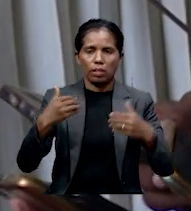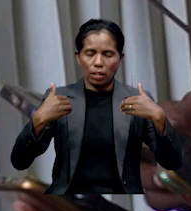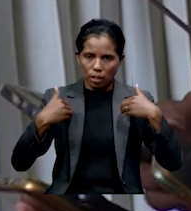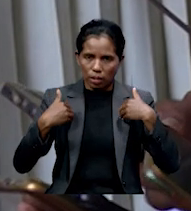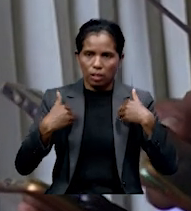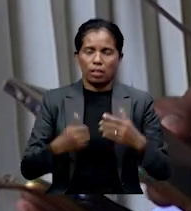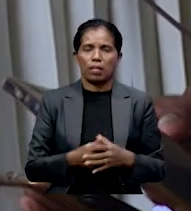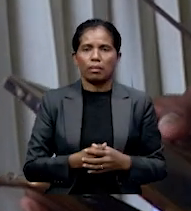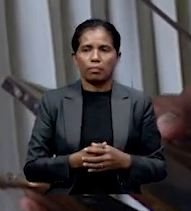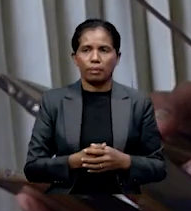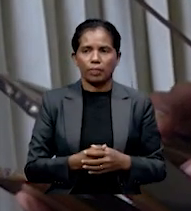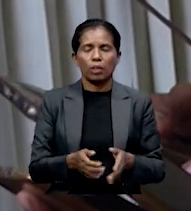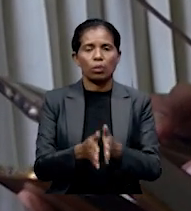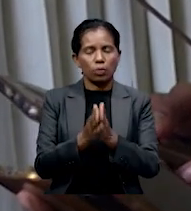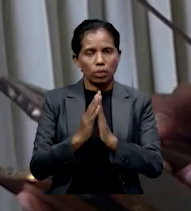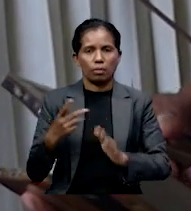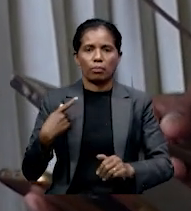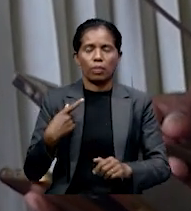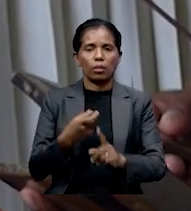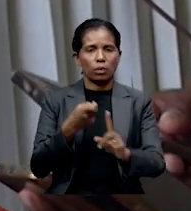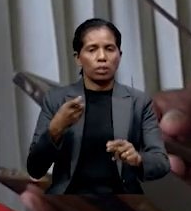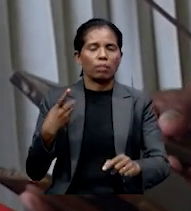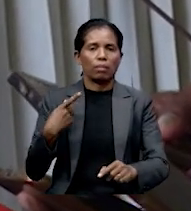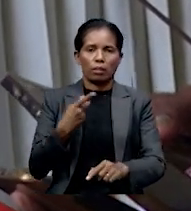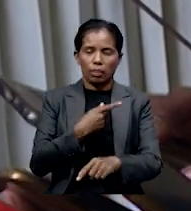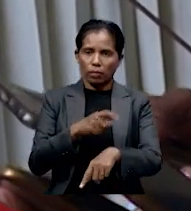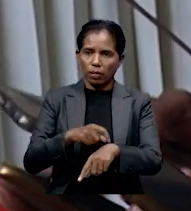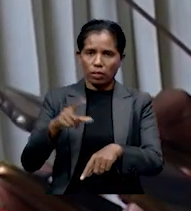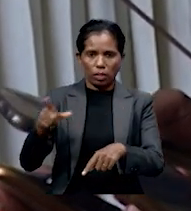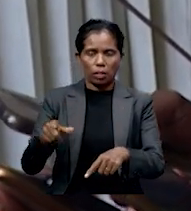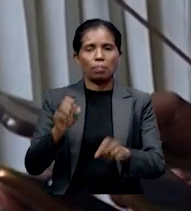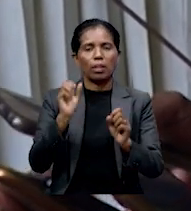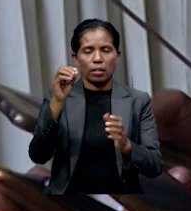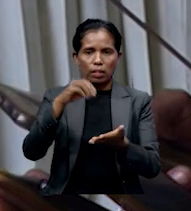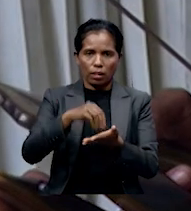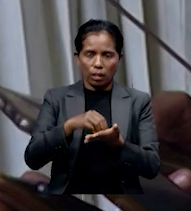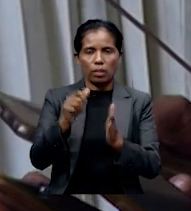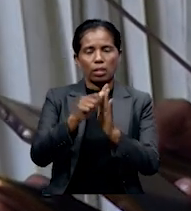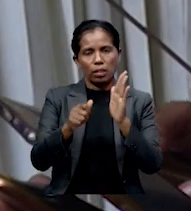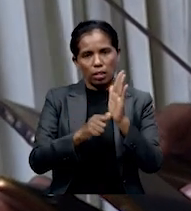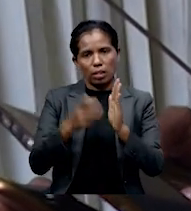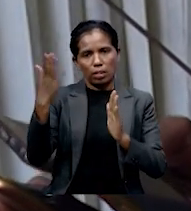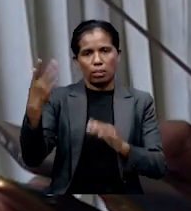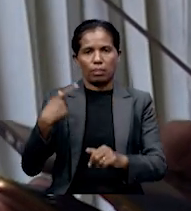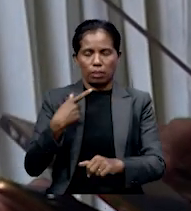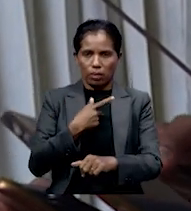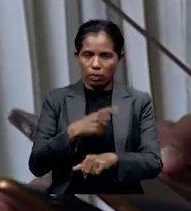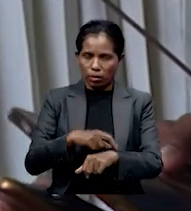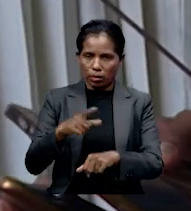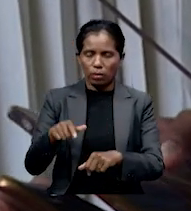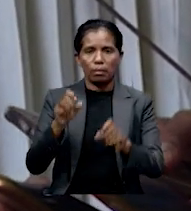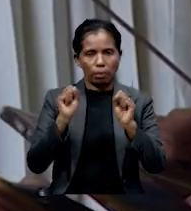laran, o seu parlamento bele concorda ba agendamento e a plenário. Pode bele